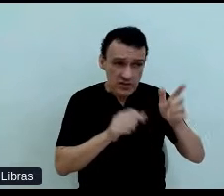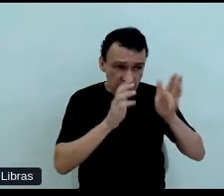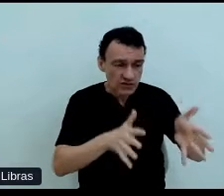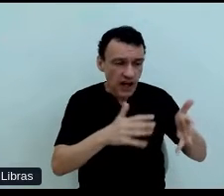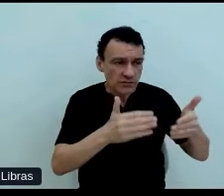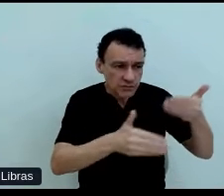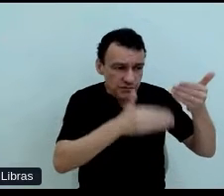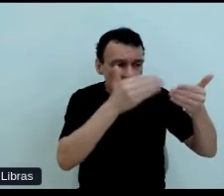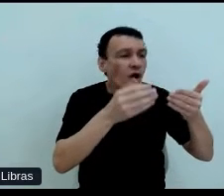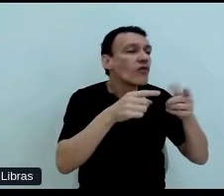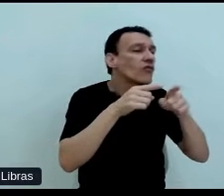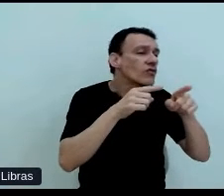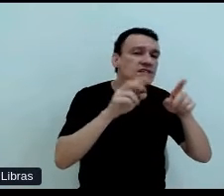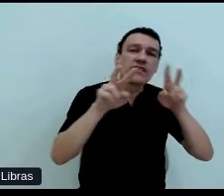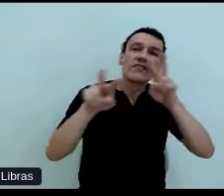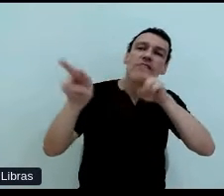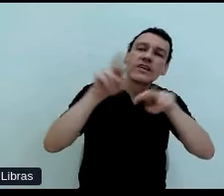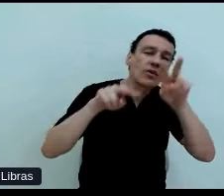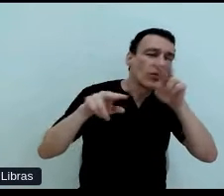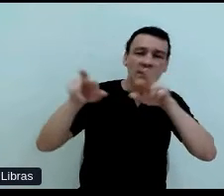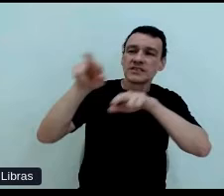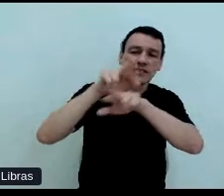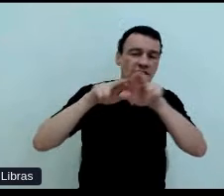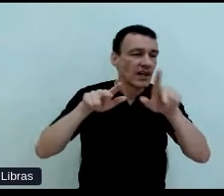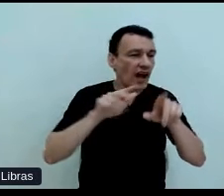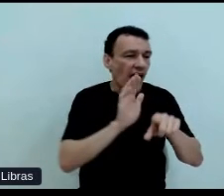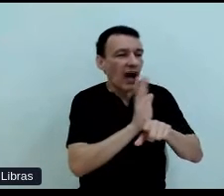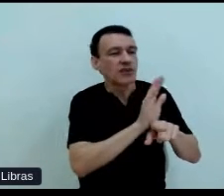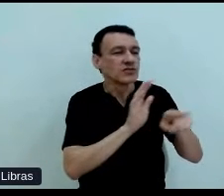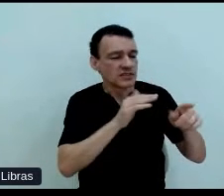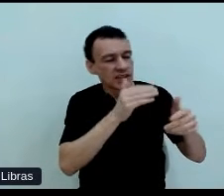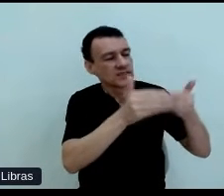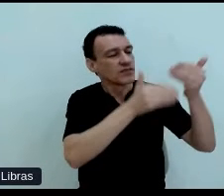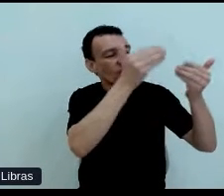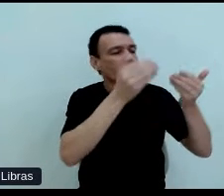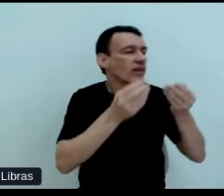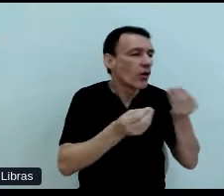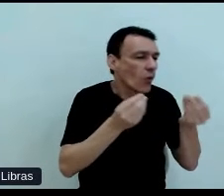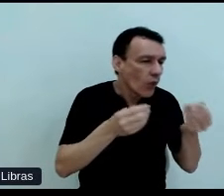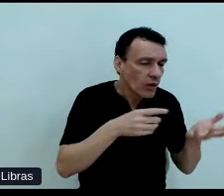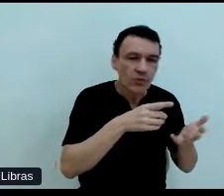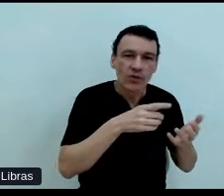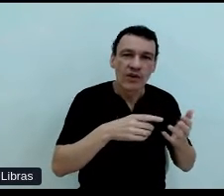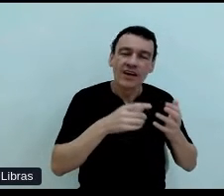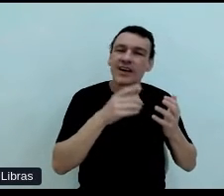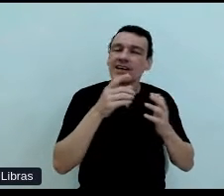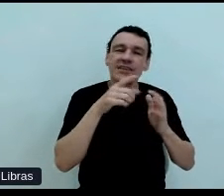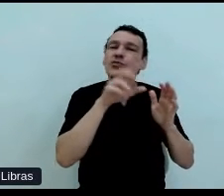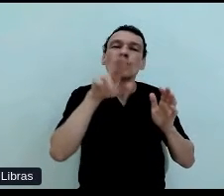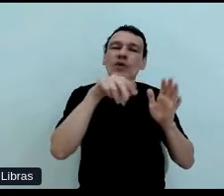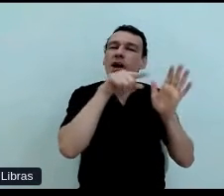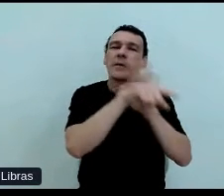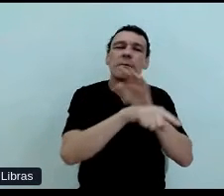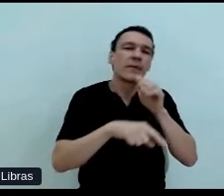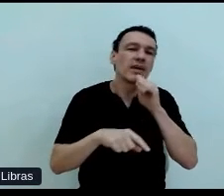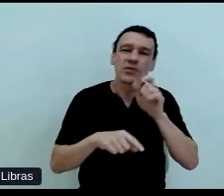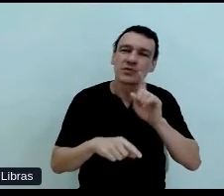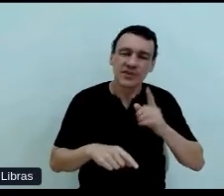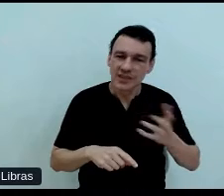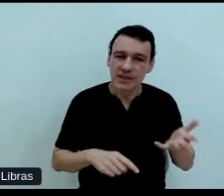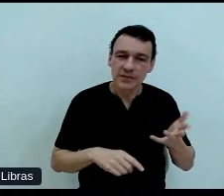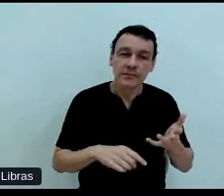diversidades e pôde se desenvolver em relação a outras pessoas dentro do ser humano que você